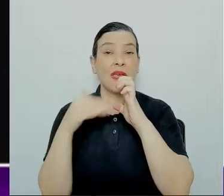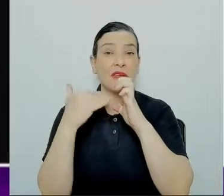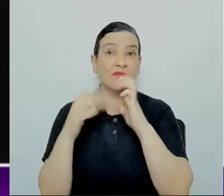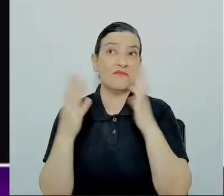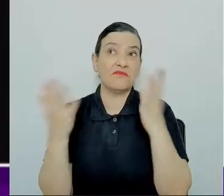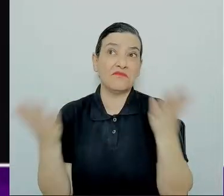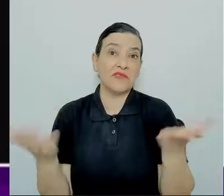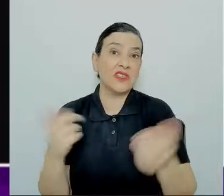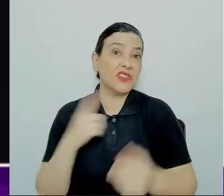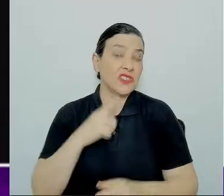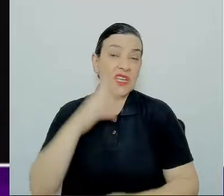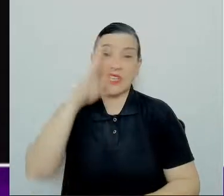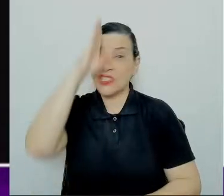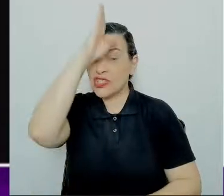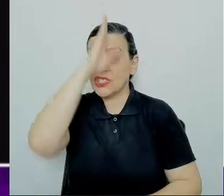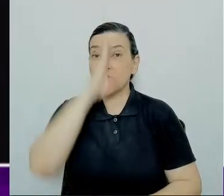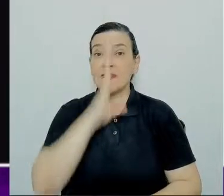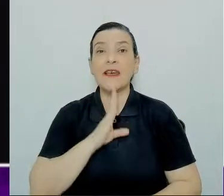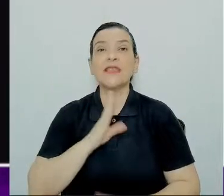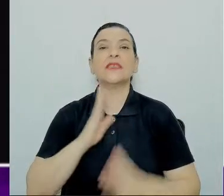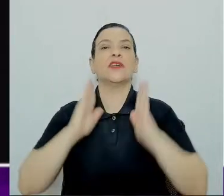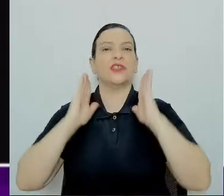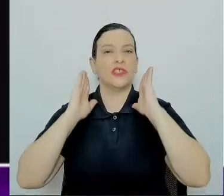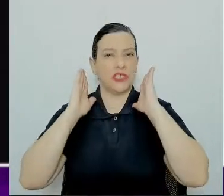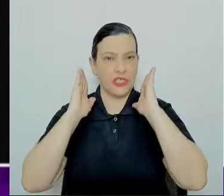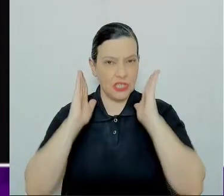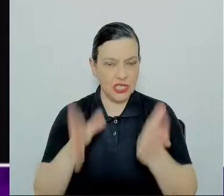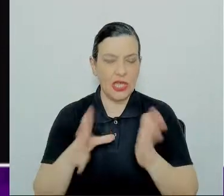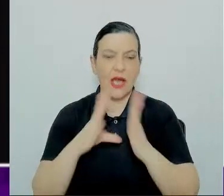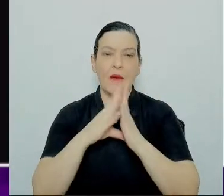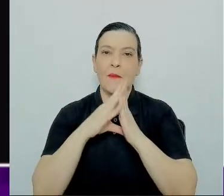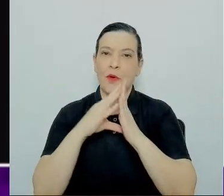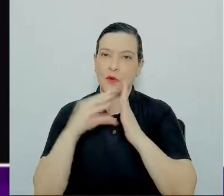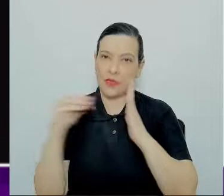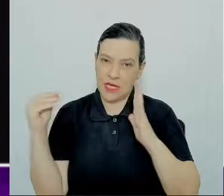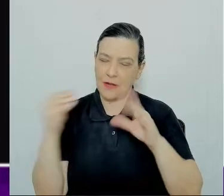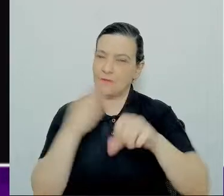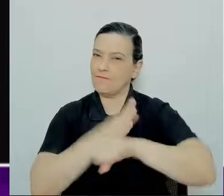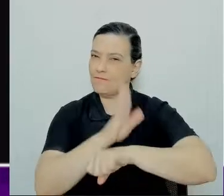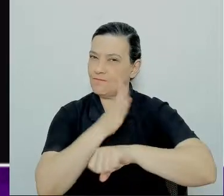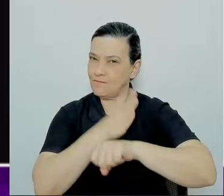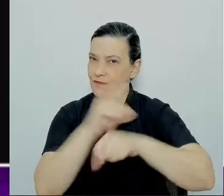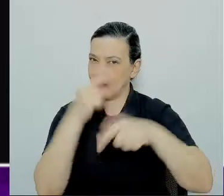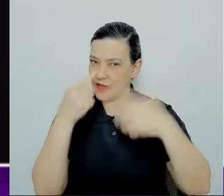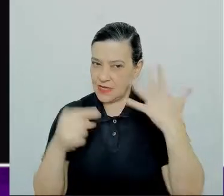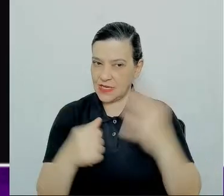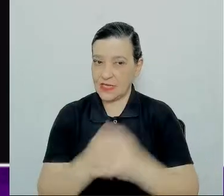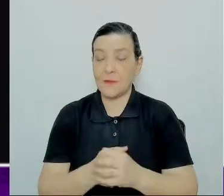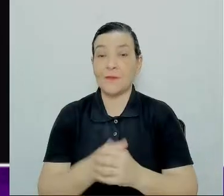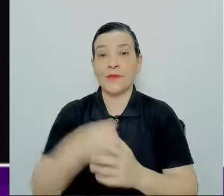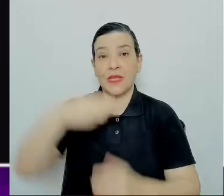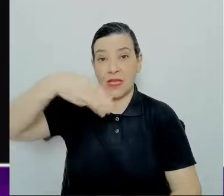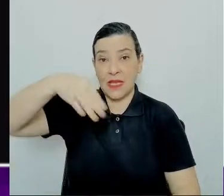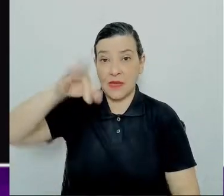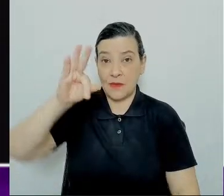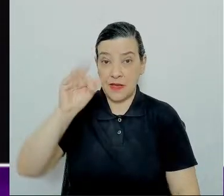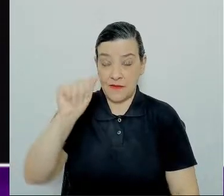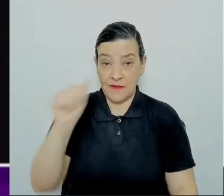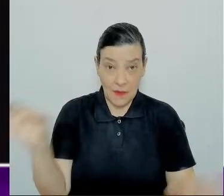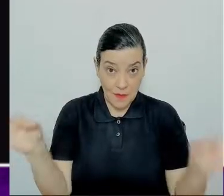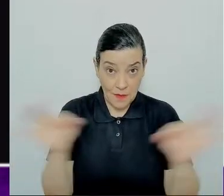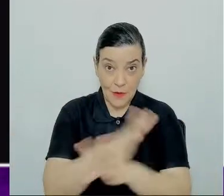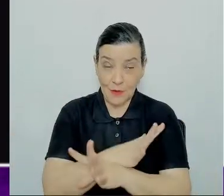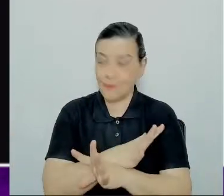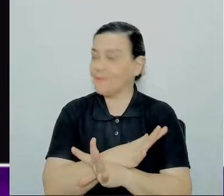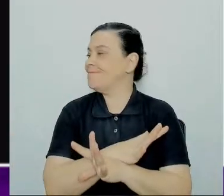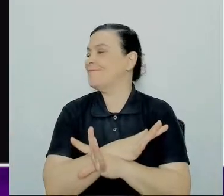ali de graça, ele já faz esse modelo de autenticação. Ter o MFA é o suficiente? Não. Não